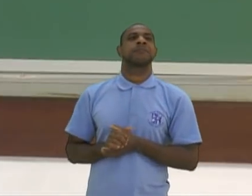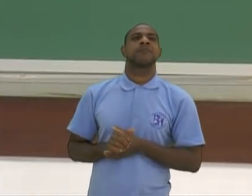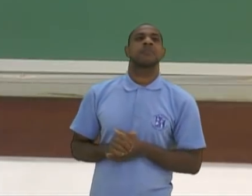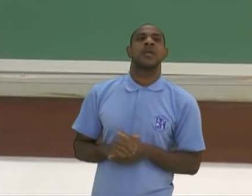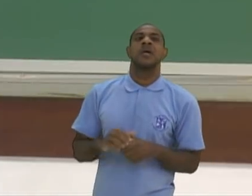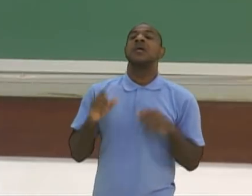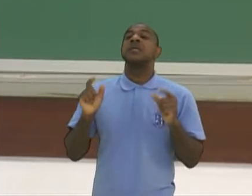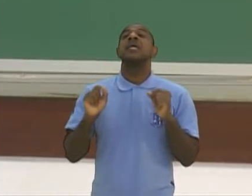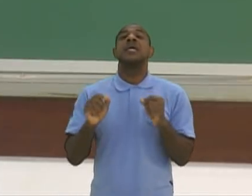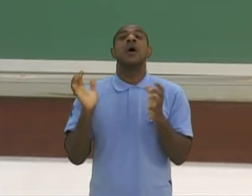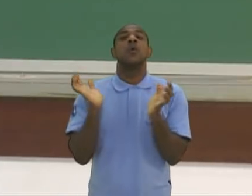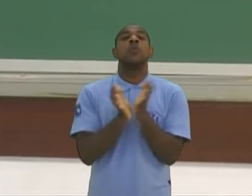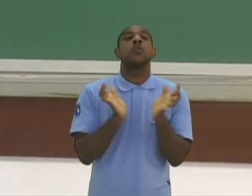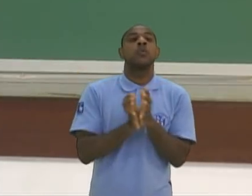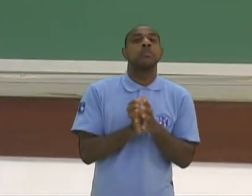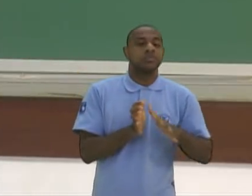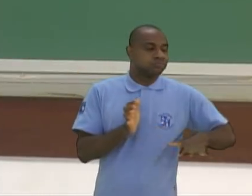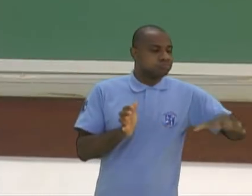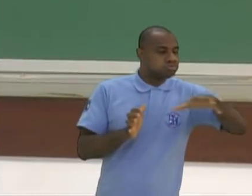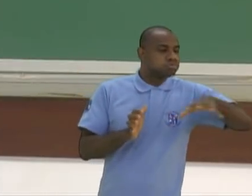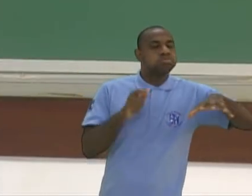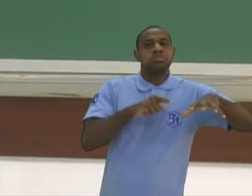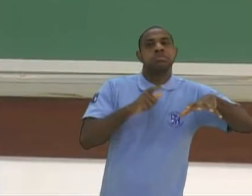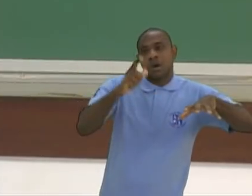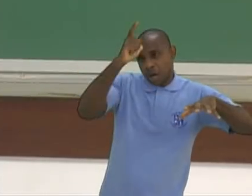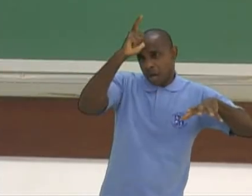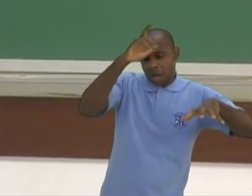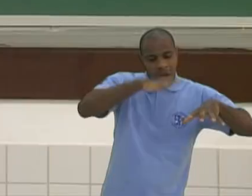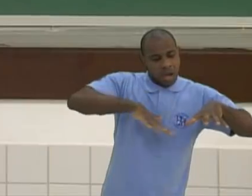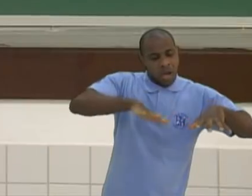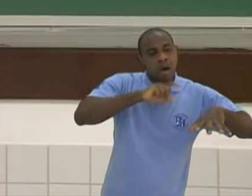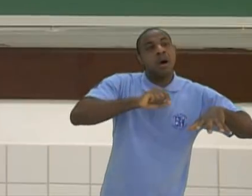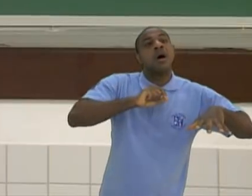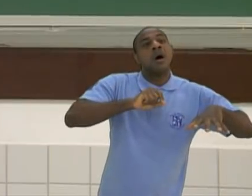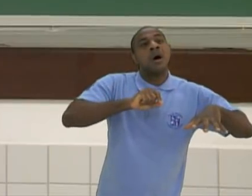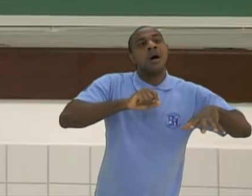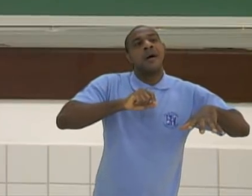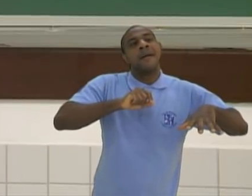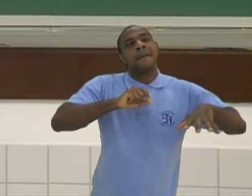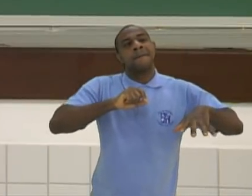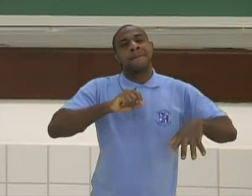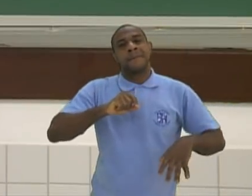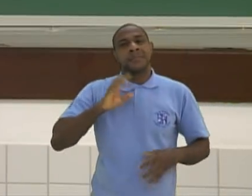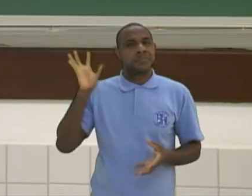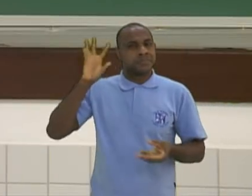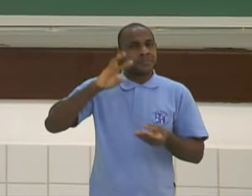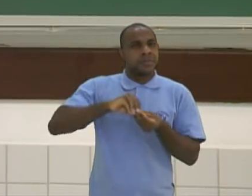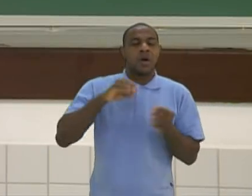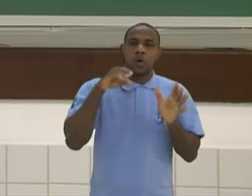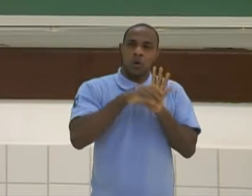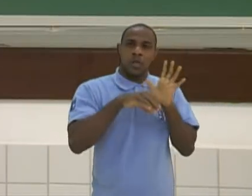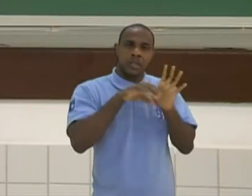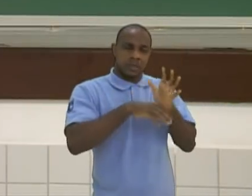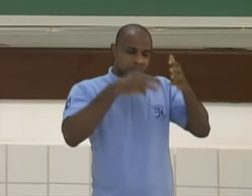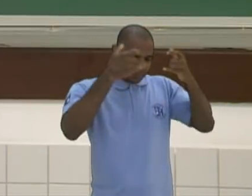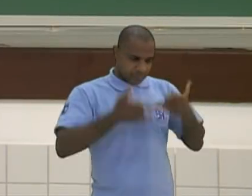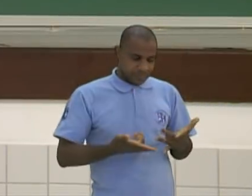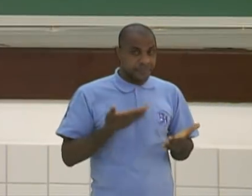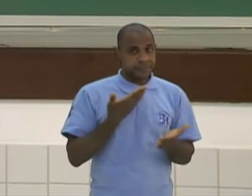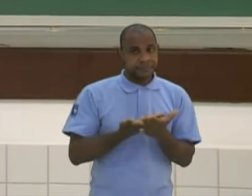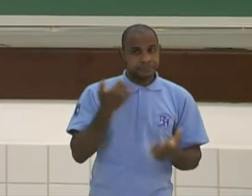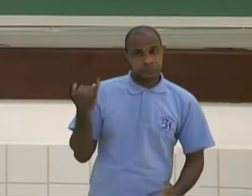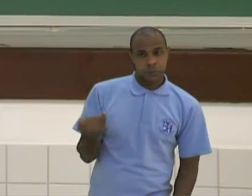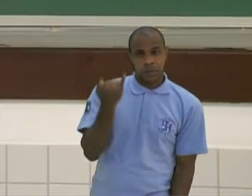quem são os germanos? É isso que nos importa na aula de hoje. Primeiramente, eu vou retomar um conceito muito importante na nossa